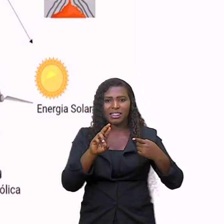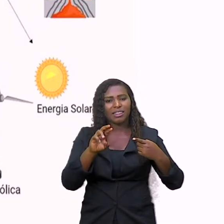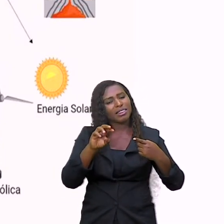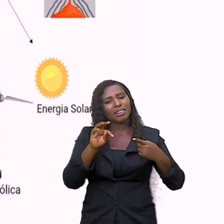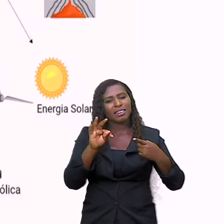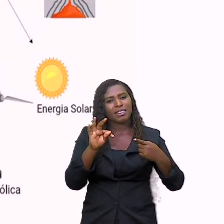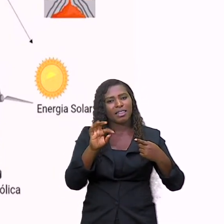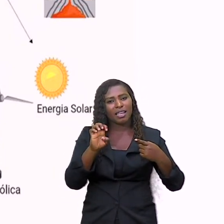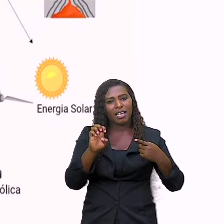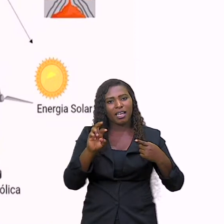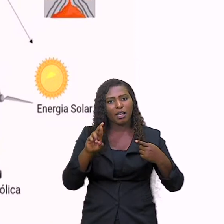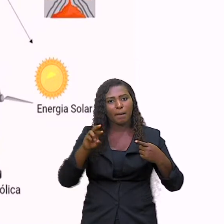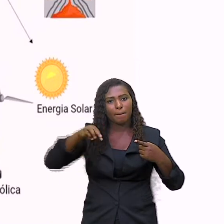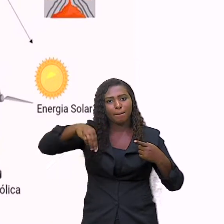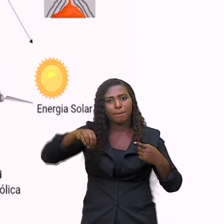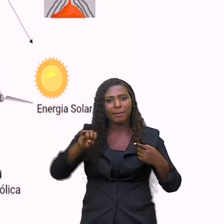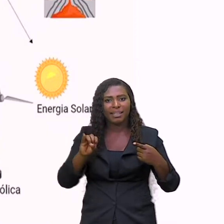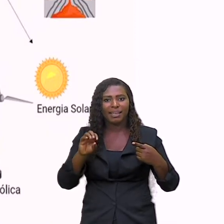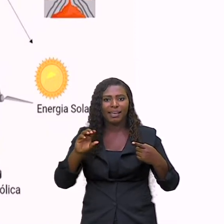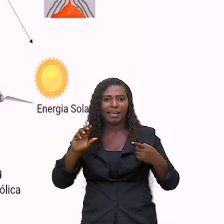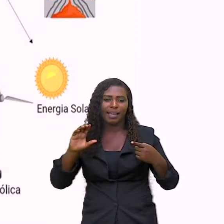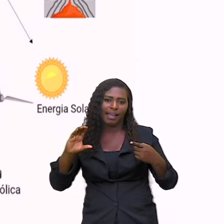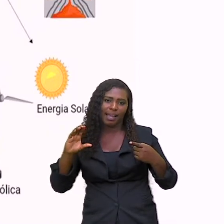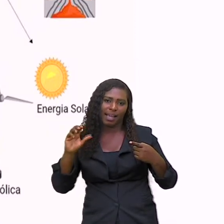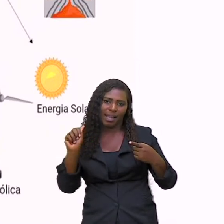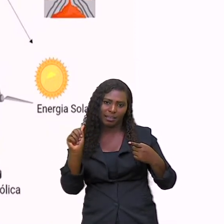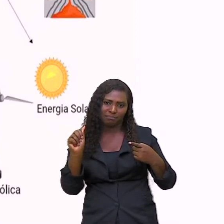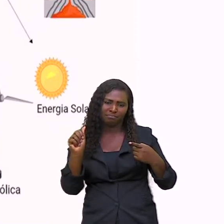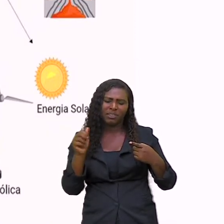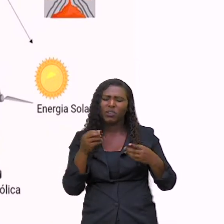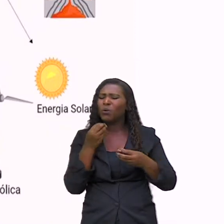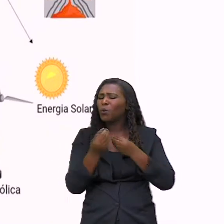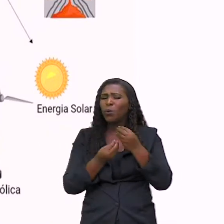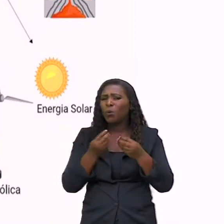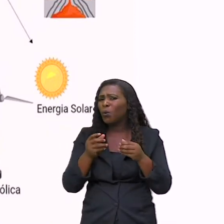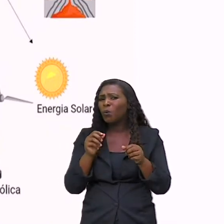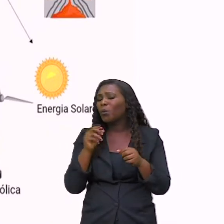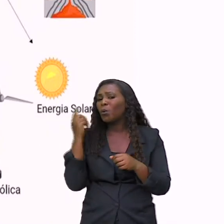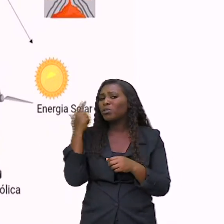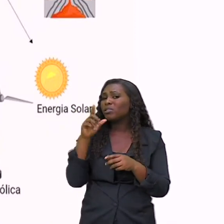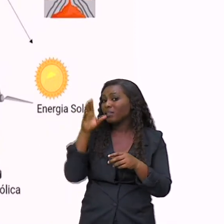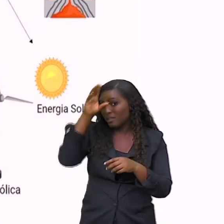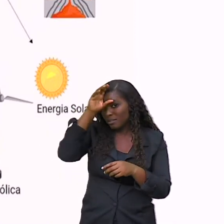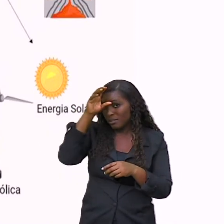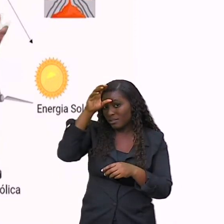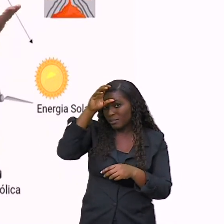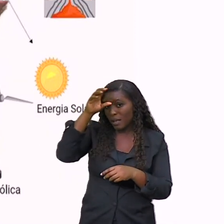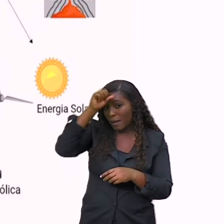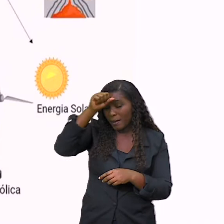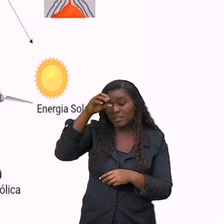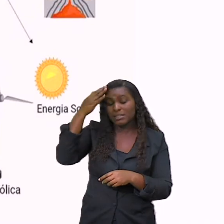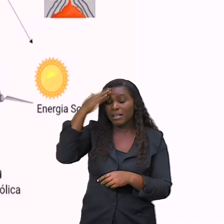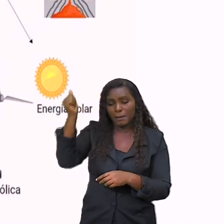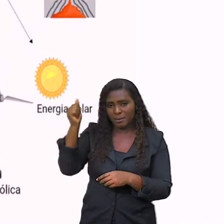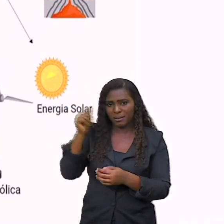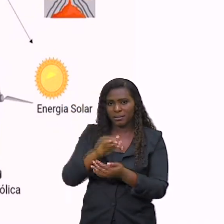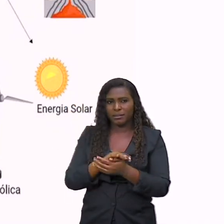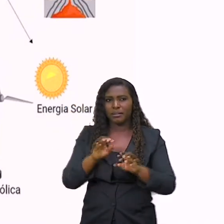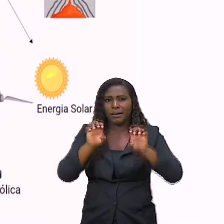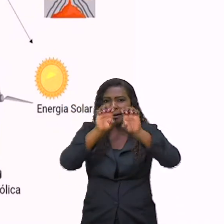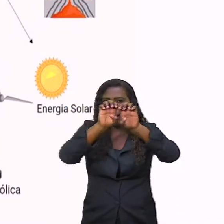ela é medida em Kelvin, que é representado pela letra K. E também depende